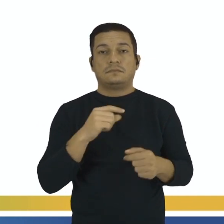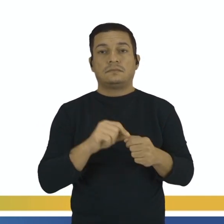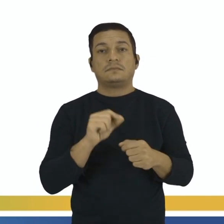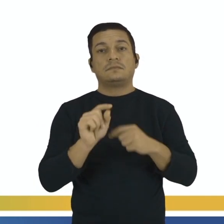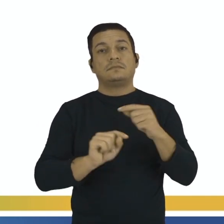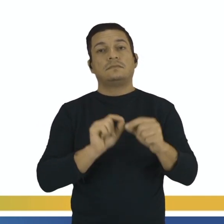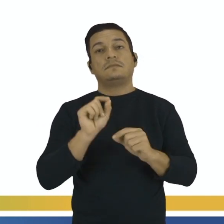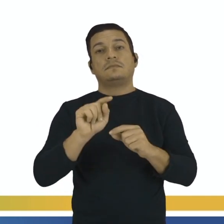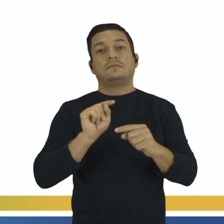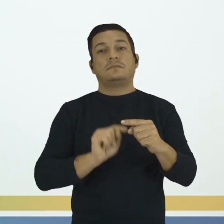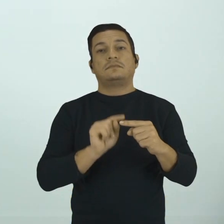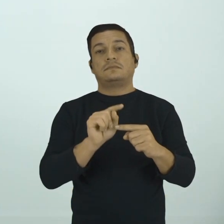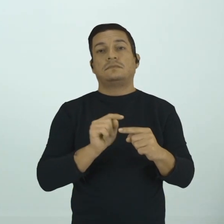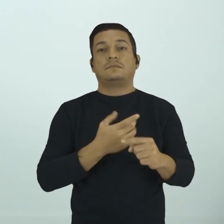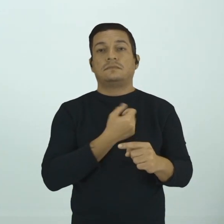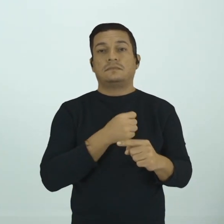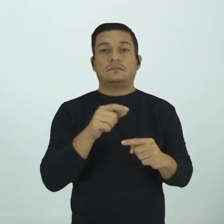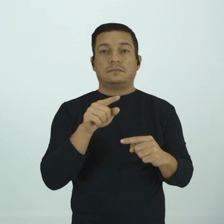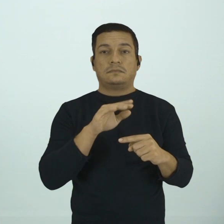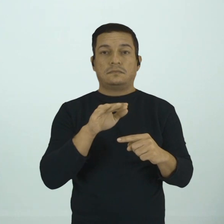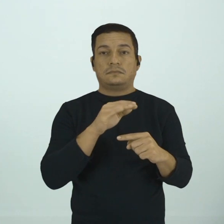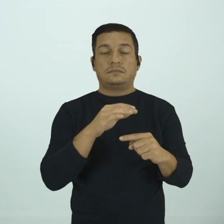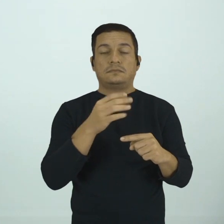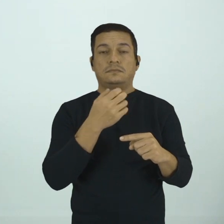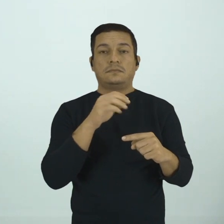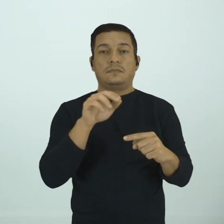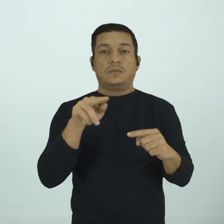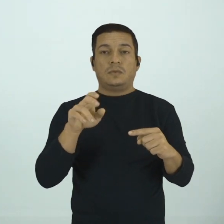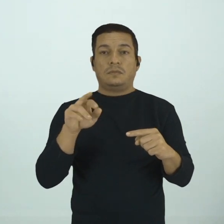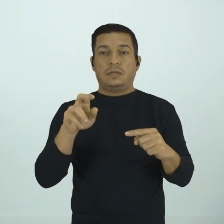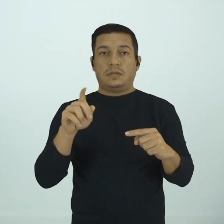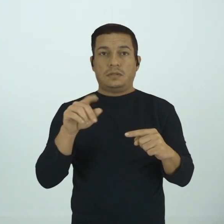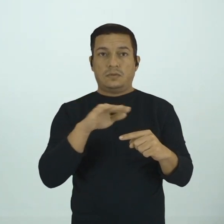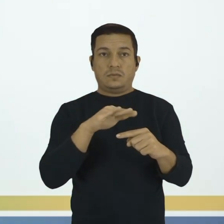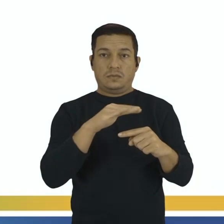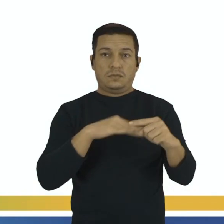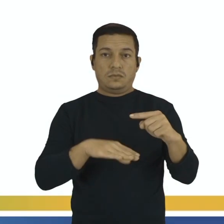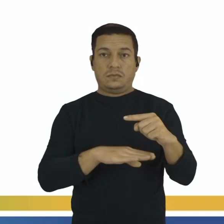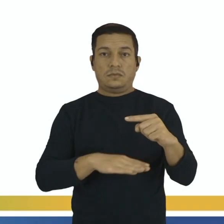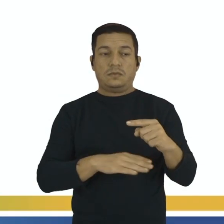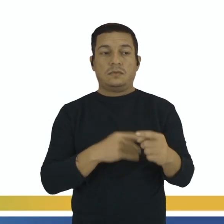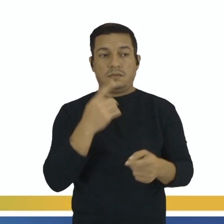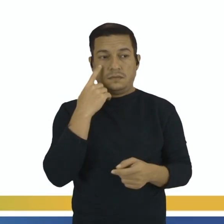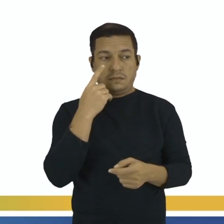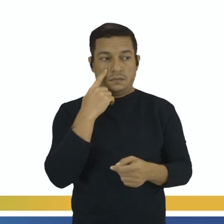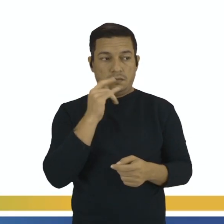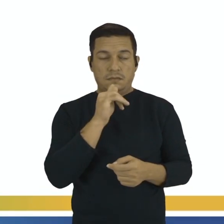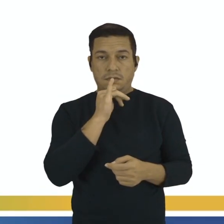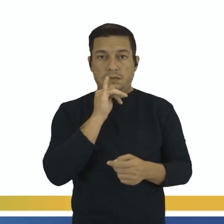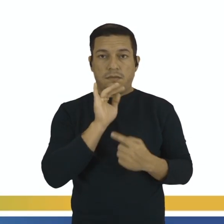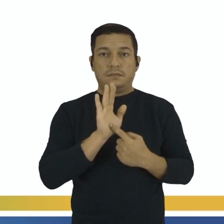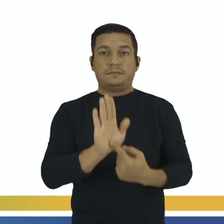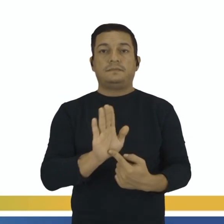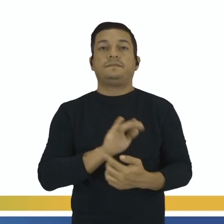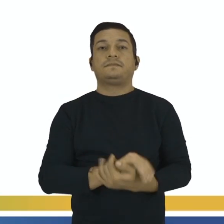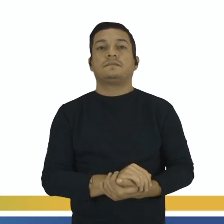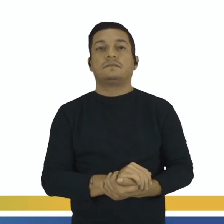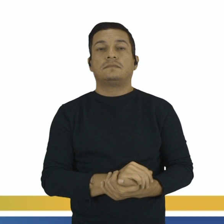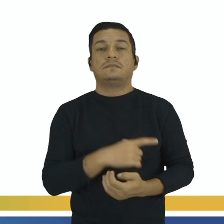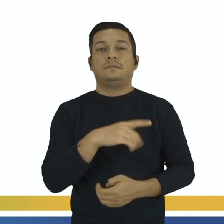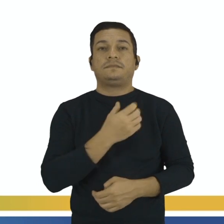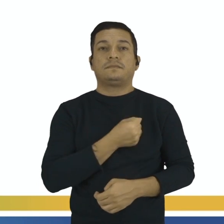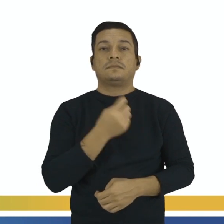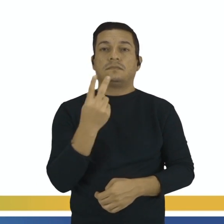a divisão do numerador pelo denominador. Observe o exemplo aí comigo. Nós temos o